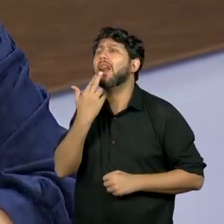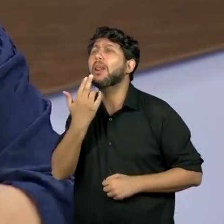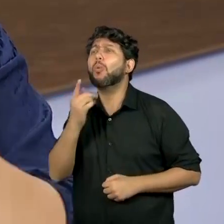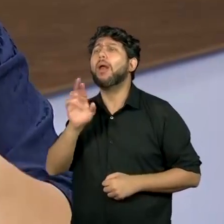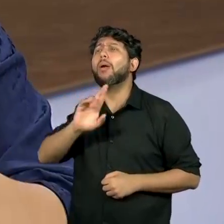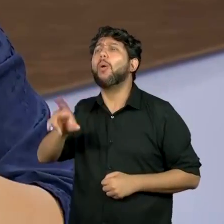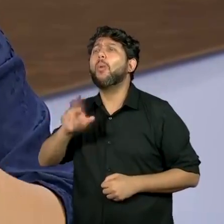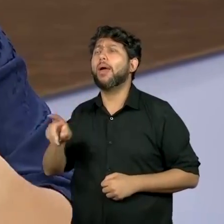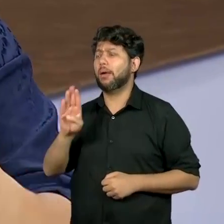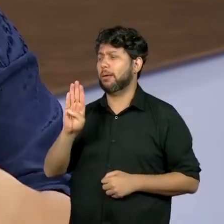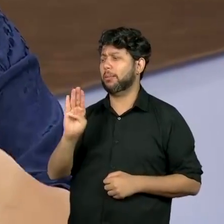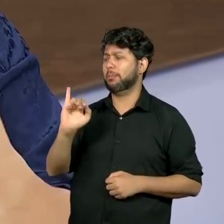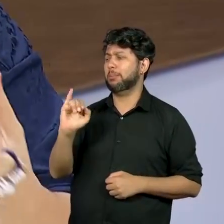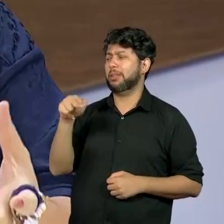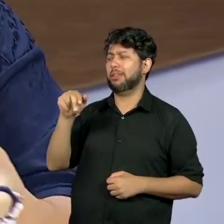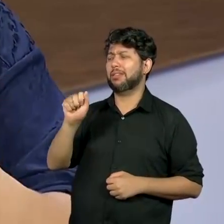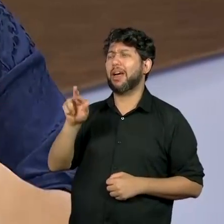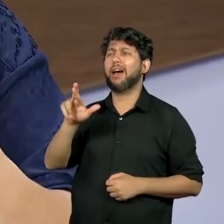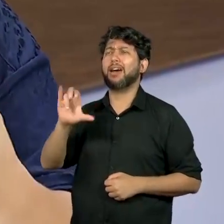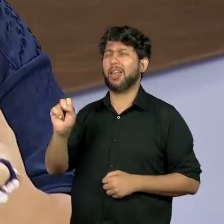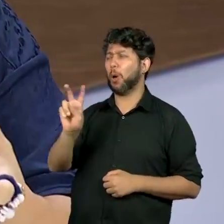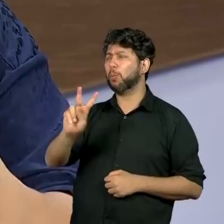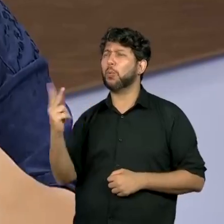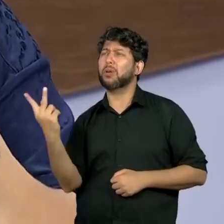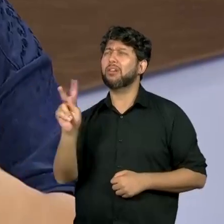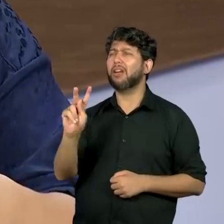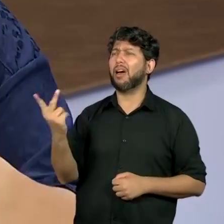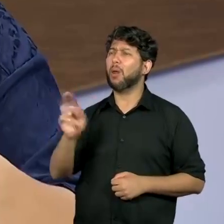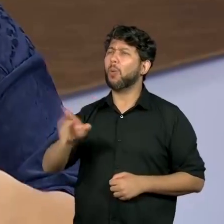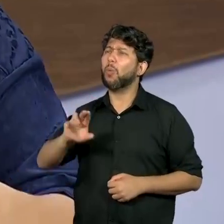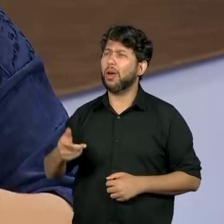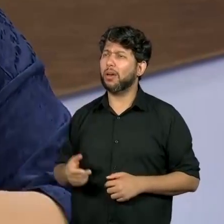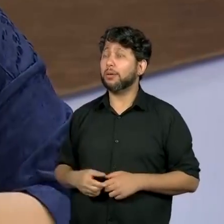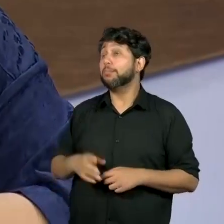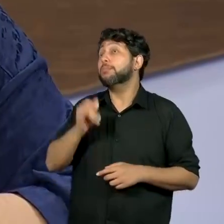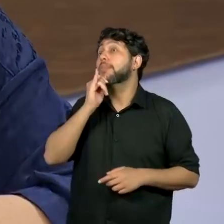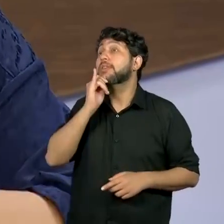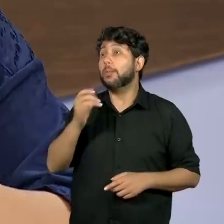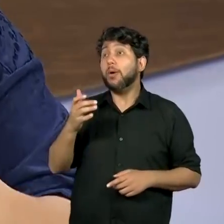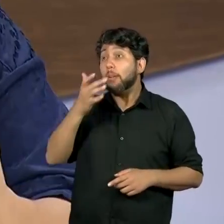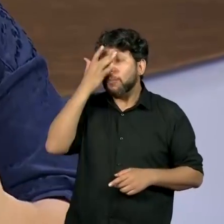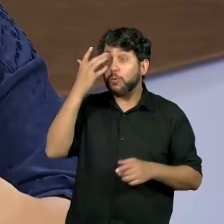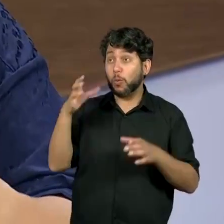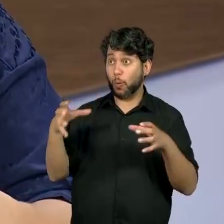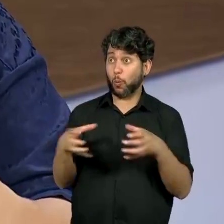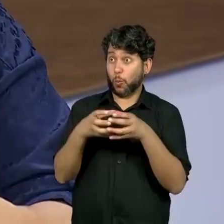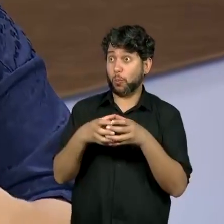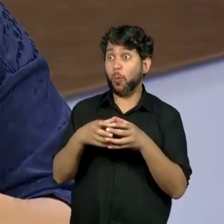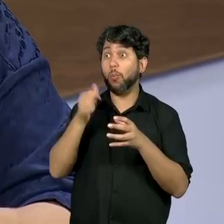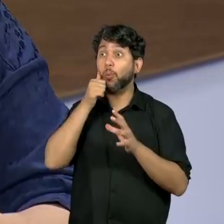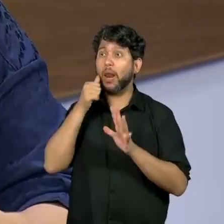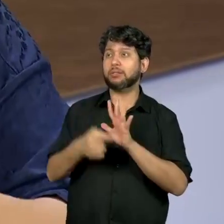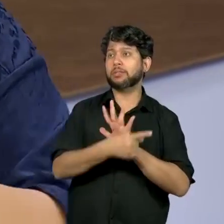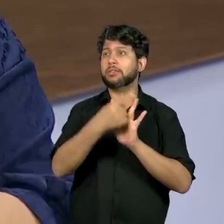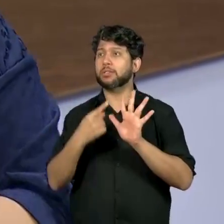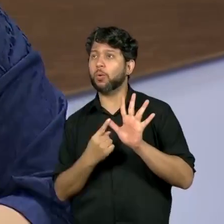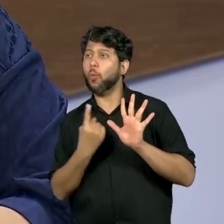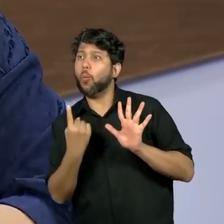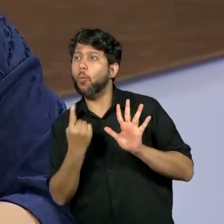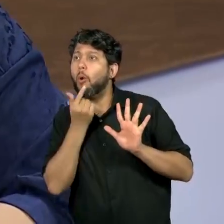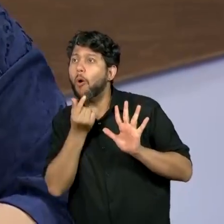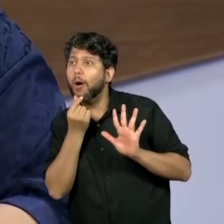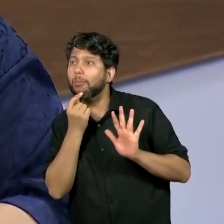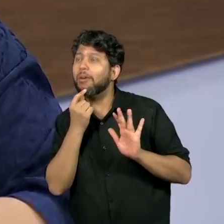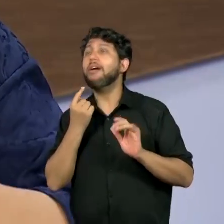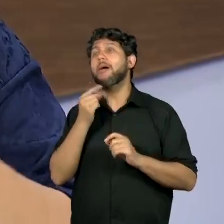não marcasse, por exemplo, com os plurais coletivos sempre no masculino, né? Uma língua que não fosse tão carregada de palavras, como você falou agora,